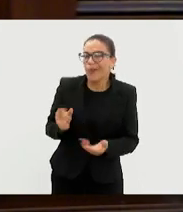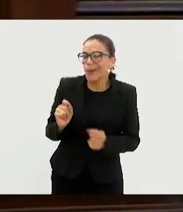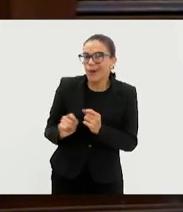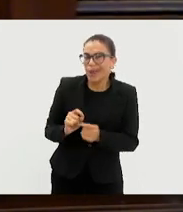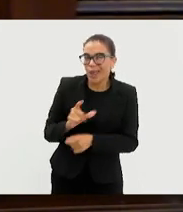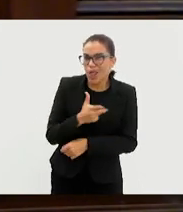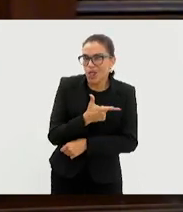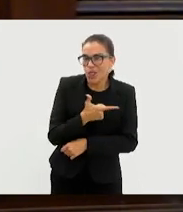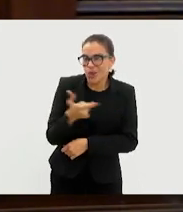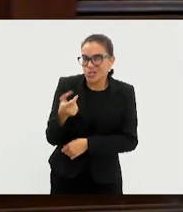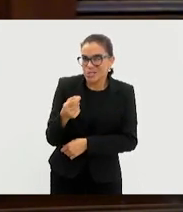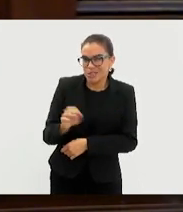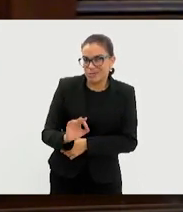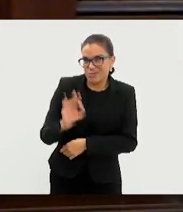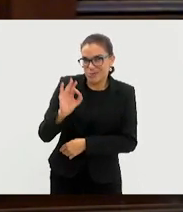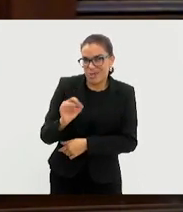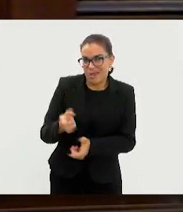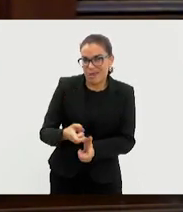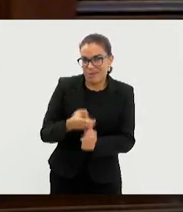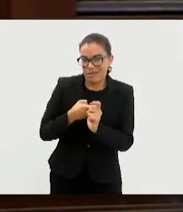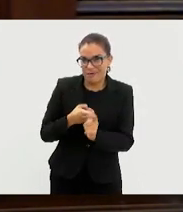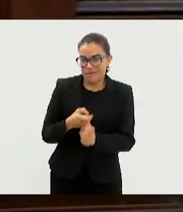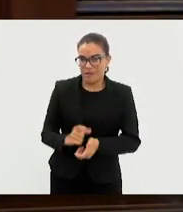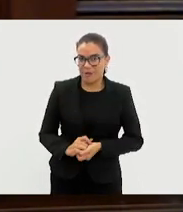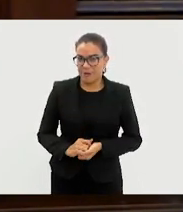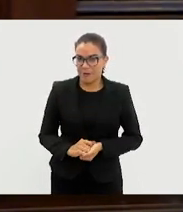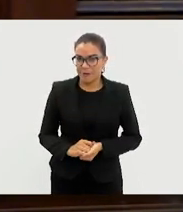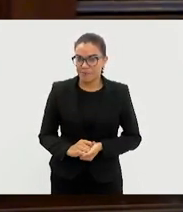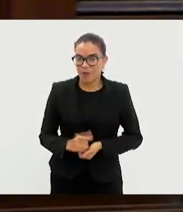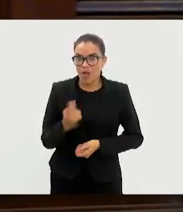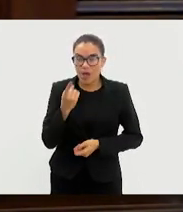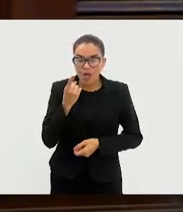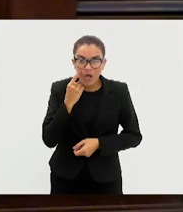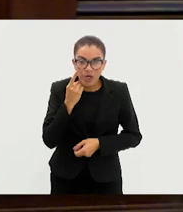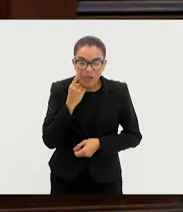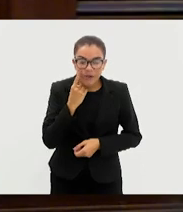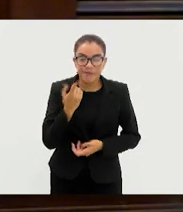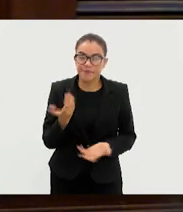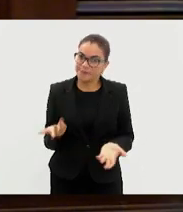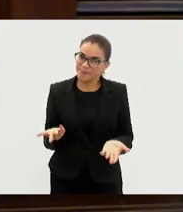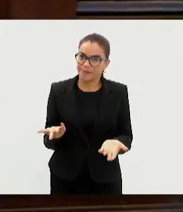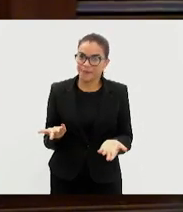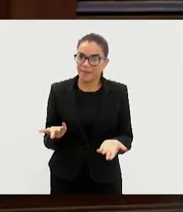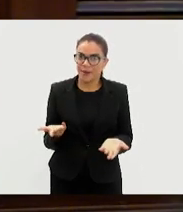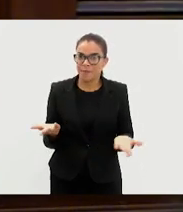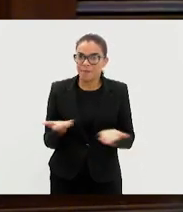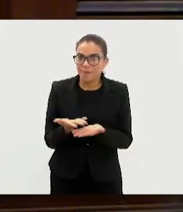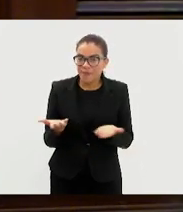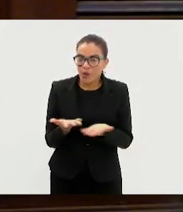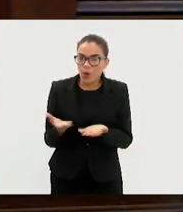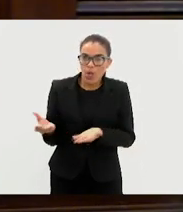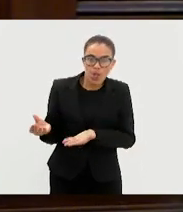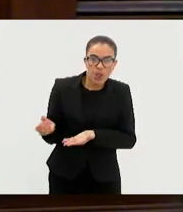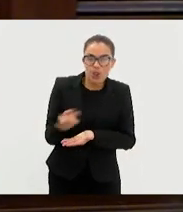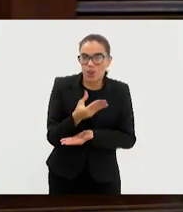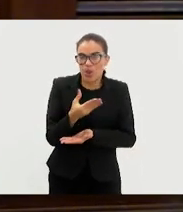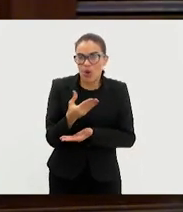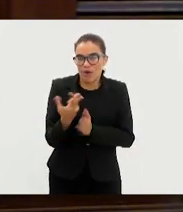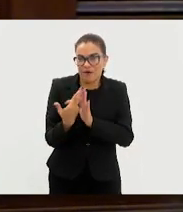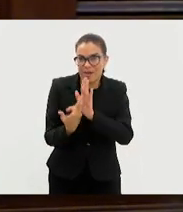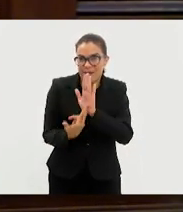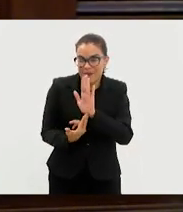200% da dívida. Ora, então, nesse novo regime, é